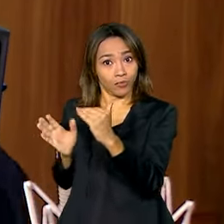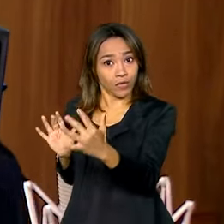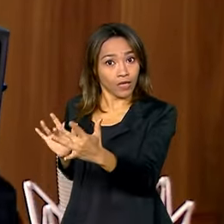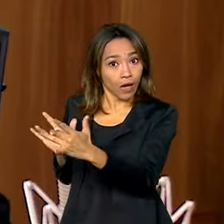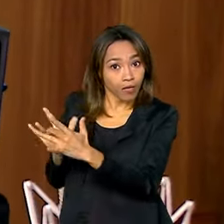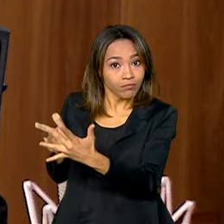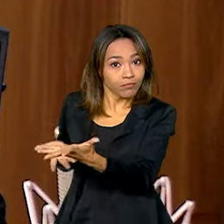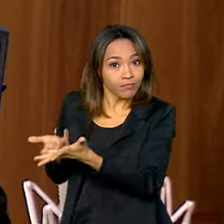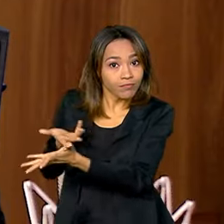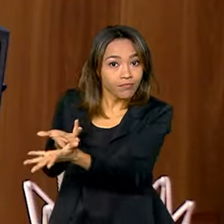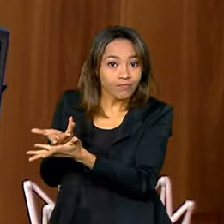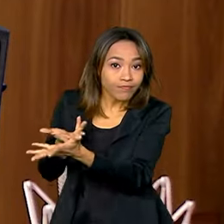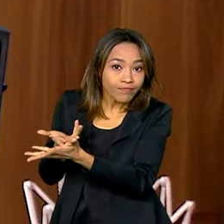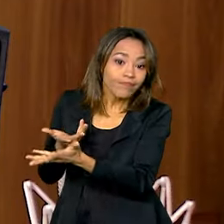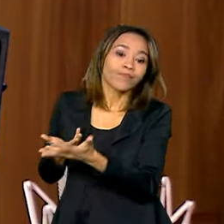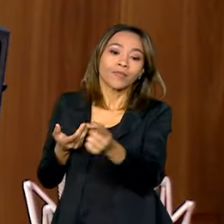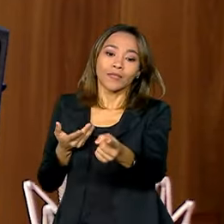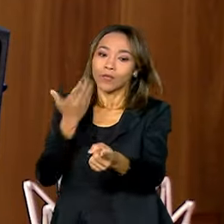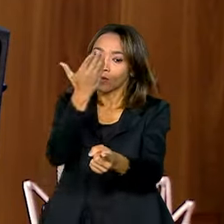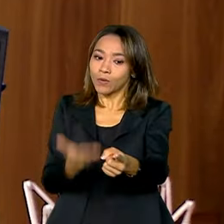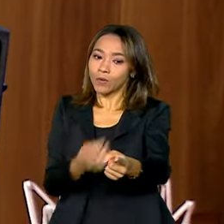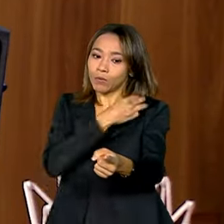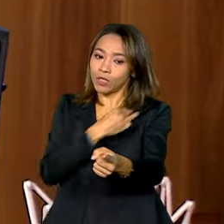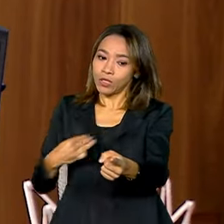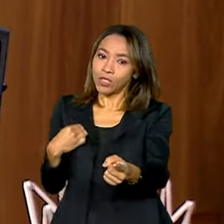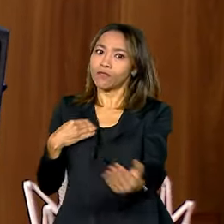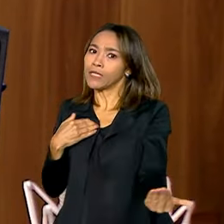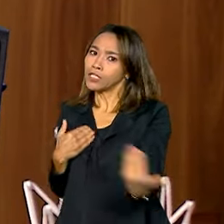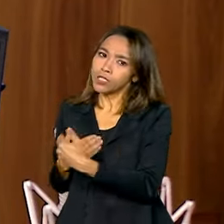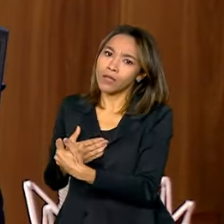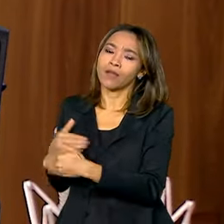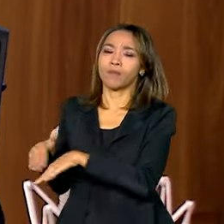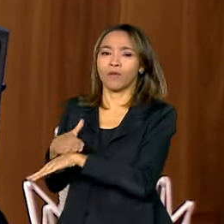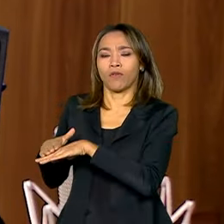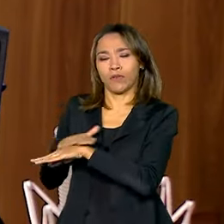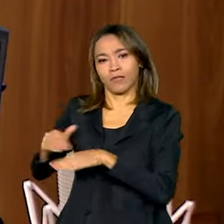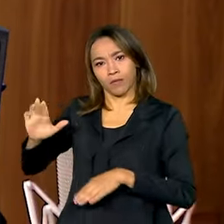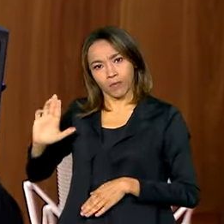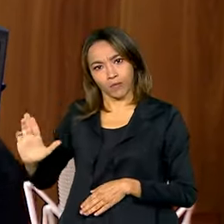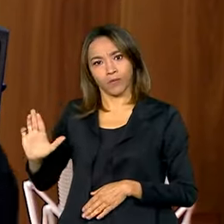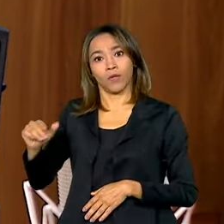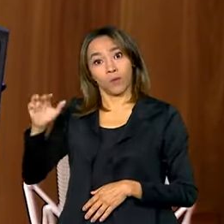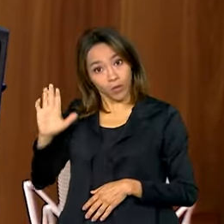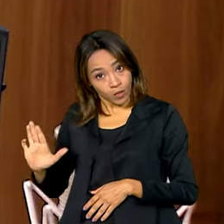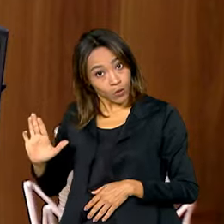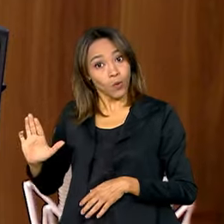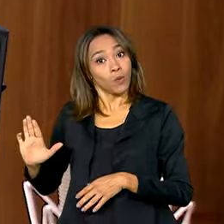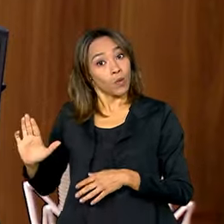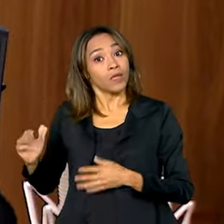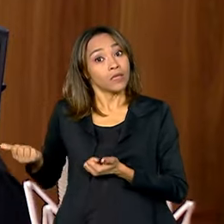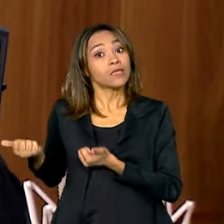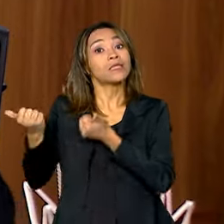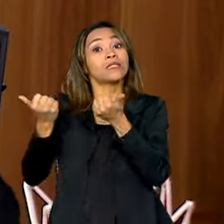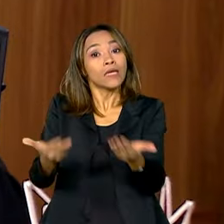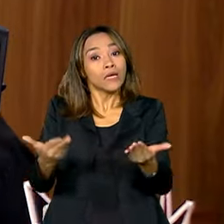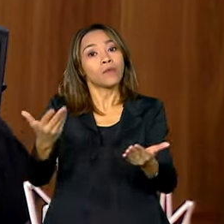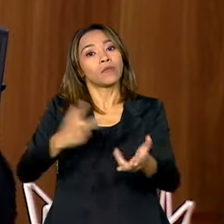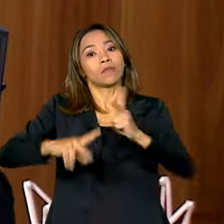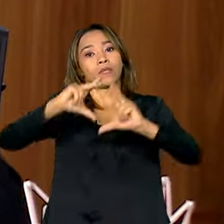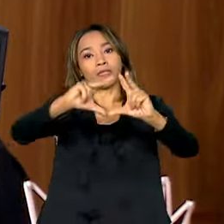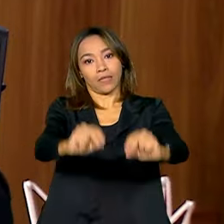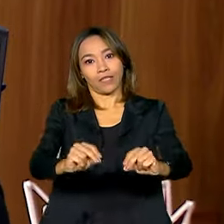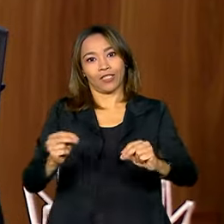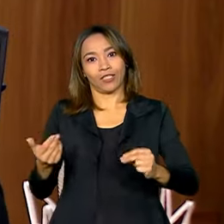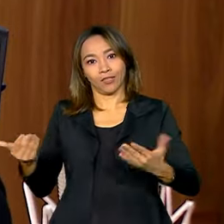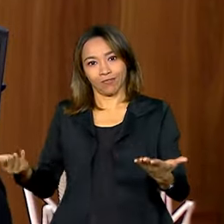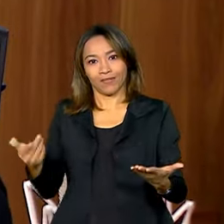O ministro da Pesca vai ao presidente da República tratar das questões da pesca. O presidente Lula nos deu esse presente, nos deu, empoderou